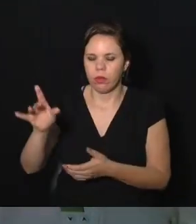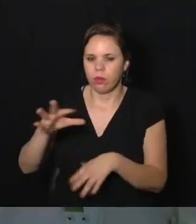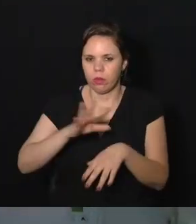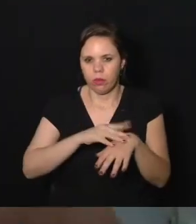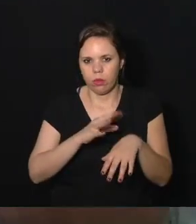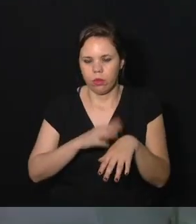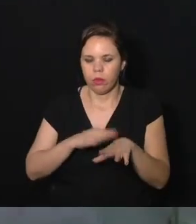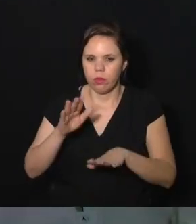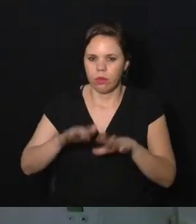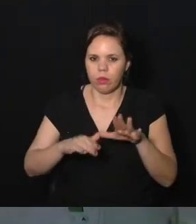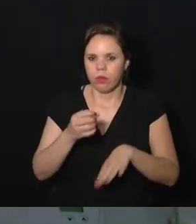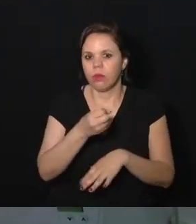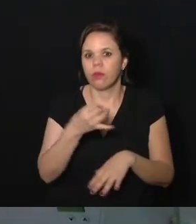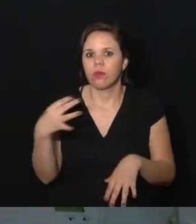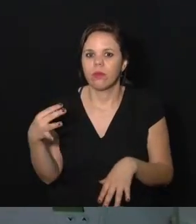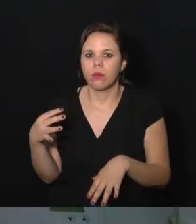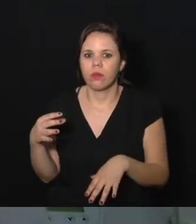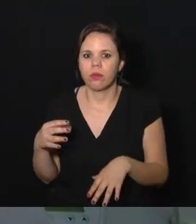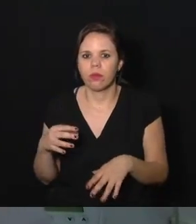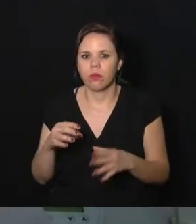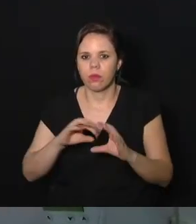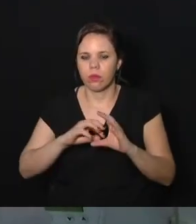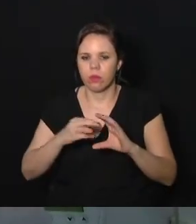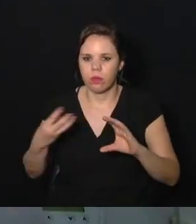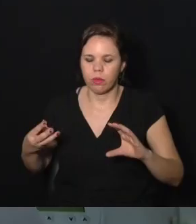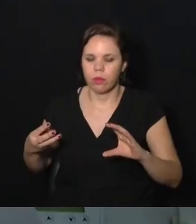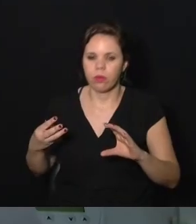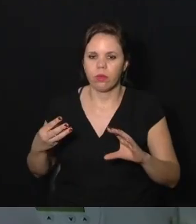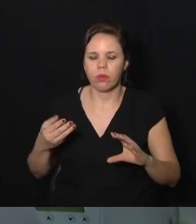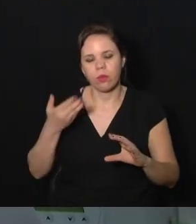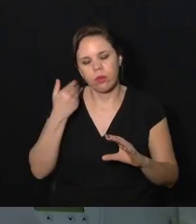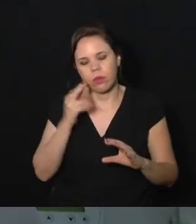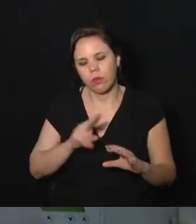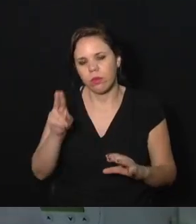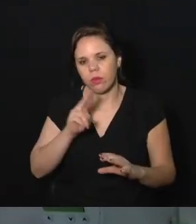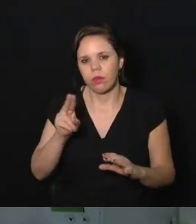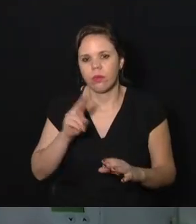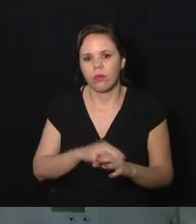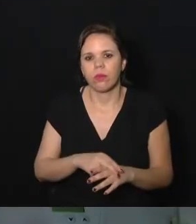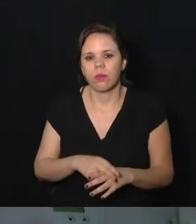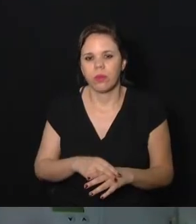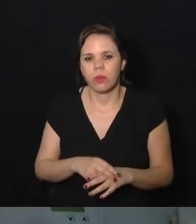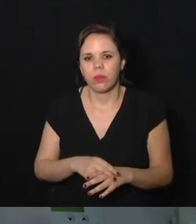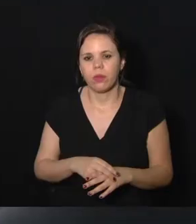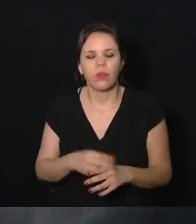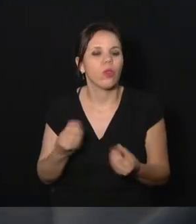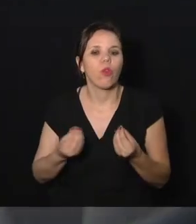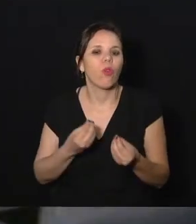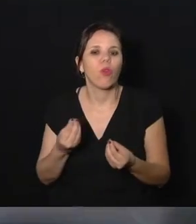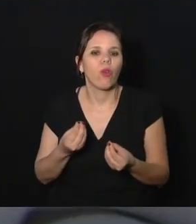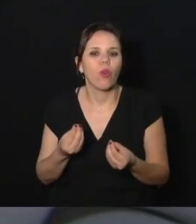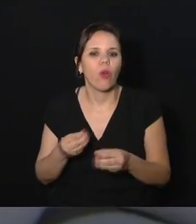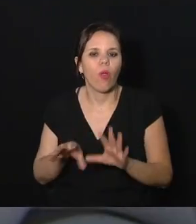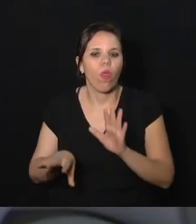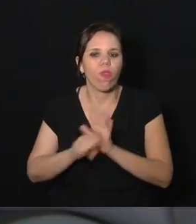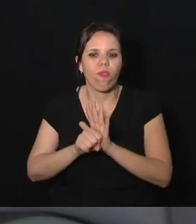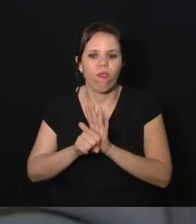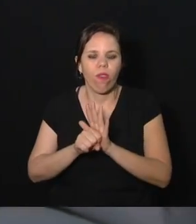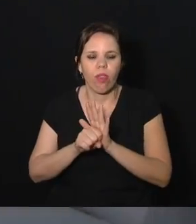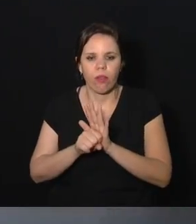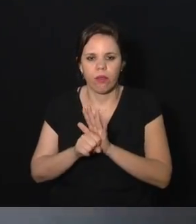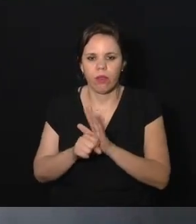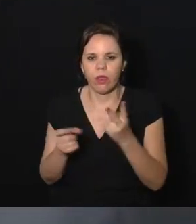vai determinar a quantidade de célula que a gente usa e a via de aplicação também. A veterinária explica